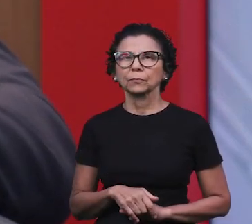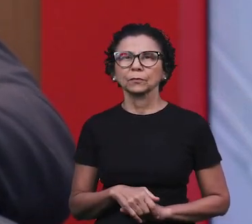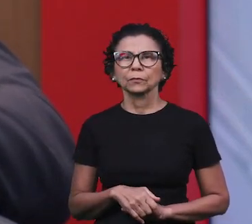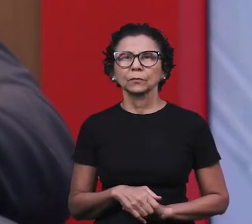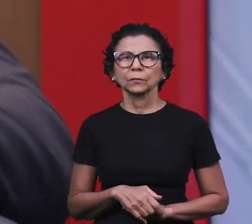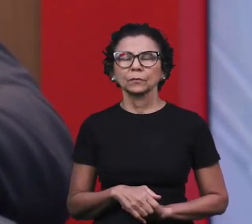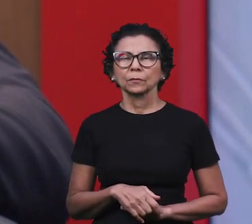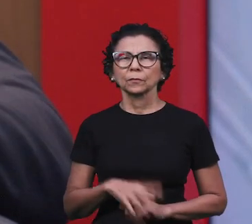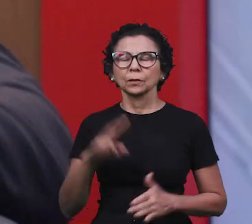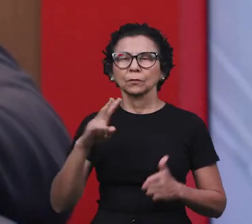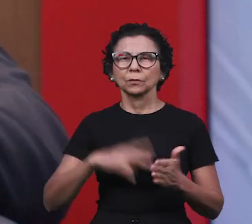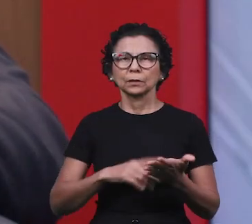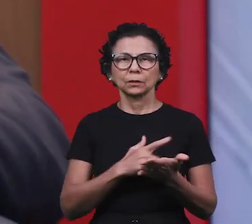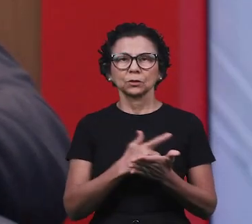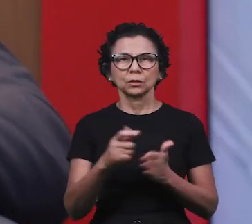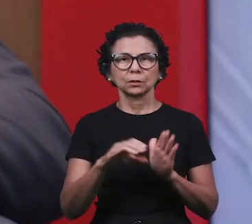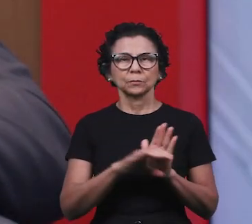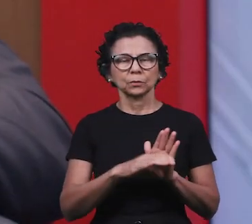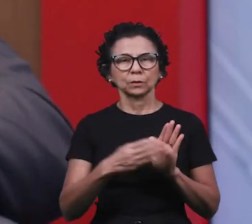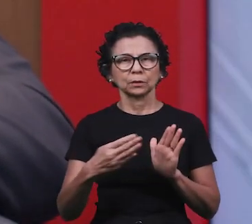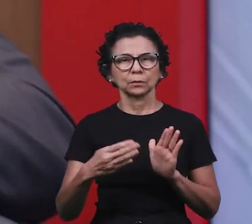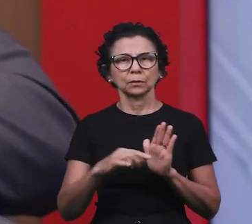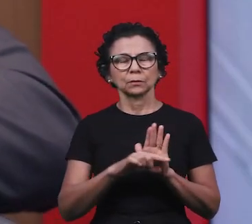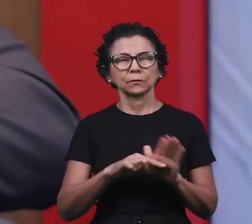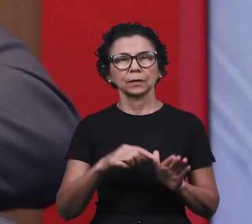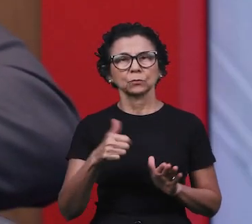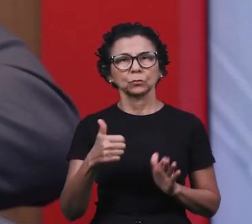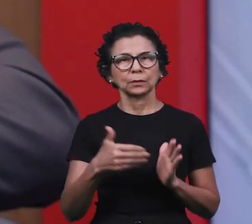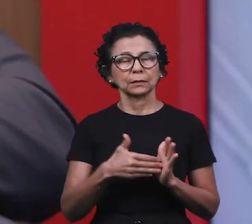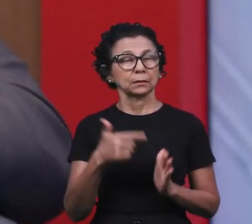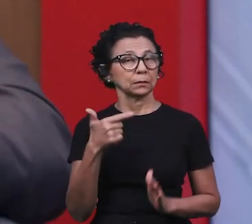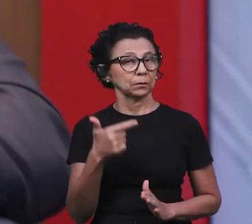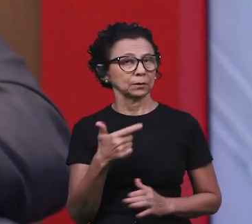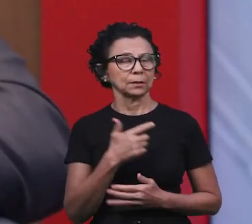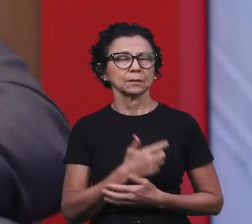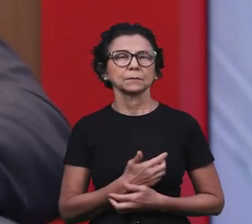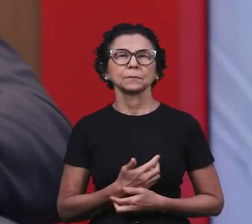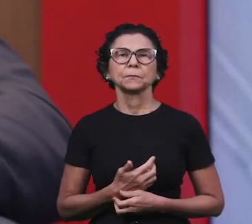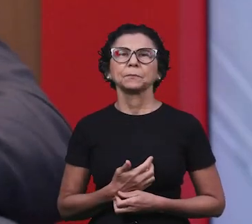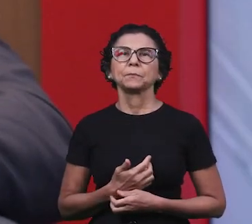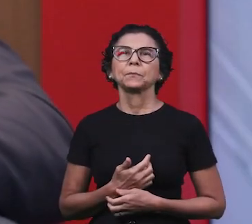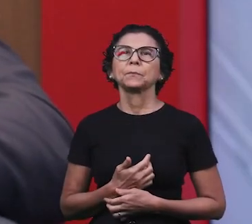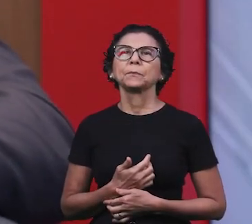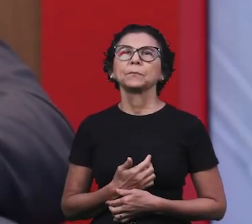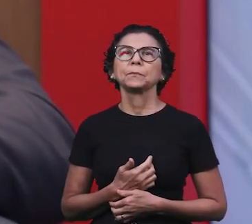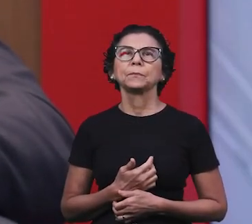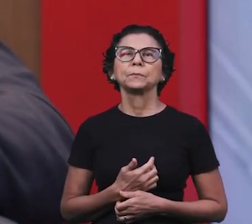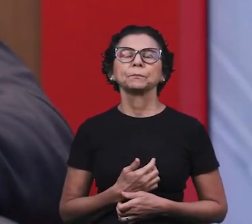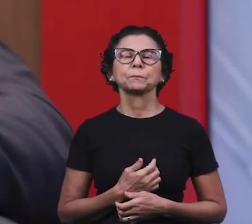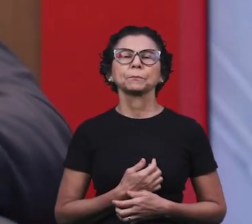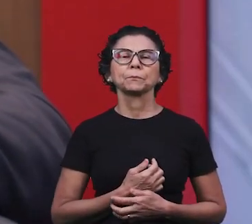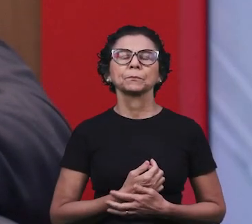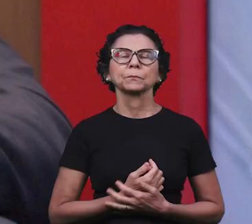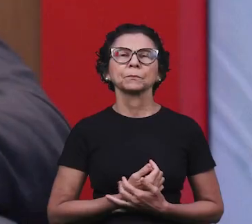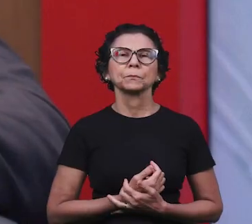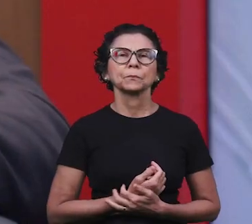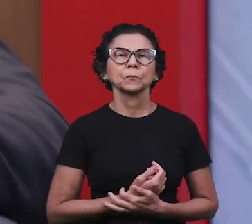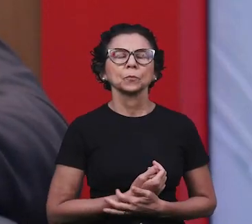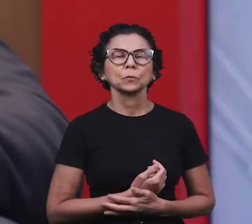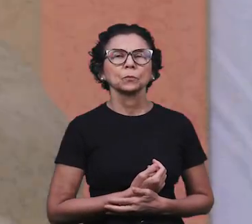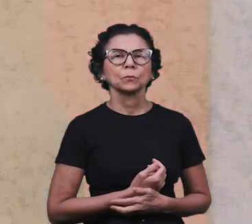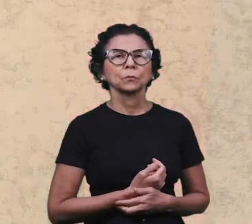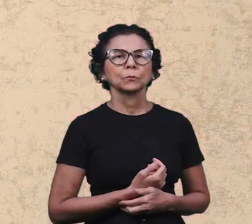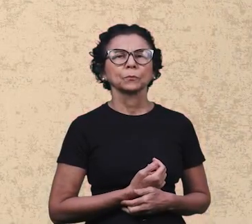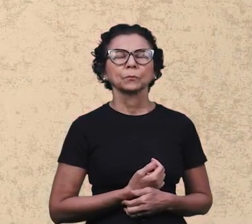aquele desejo, né, de a gente entrar um pouquinho mais. Eu gostaria de ler aqui Gênesis 44, versos 1 e 2.